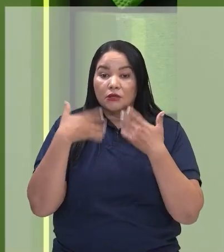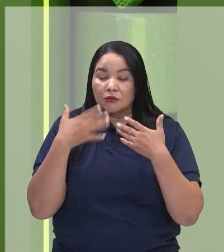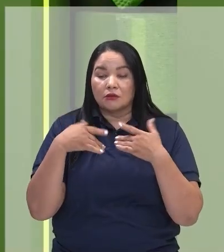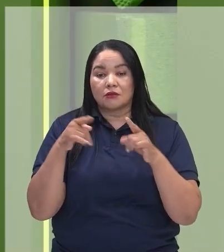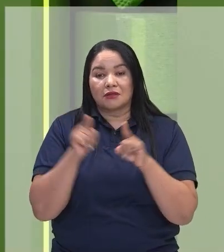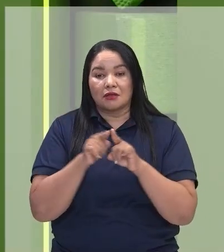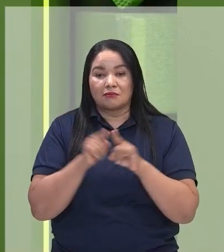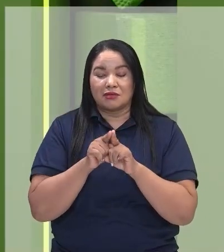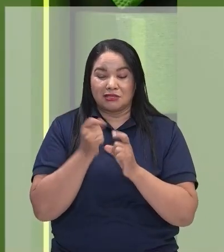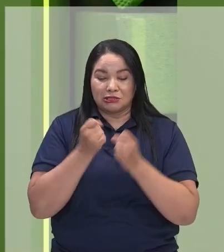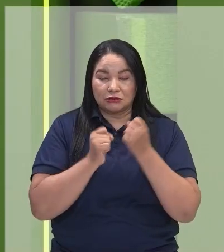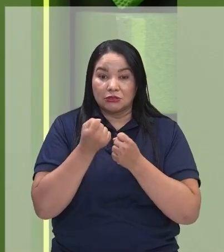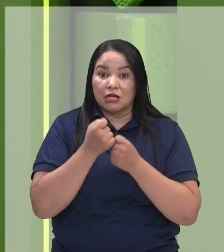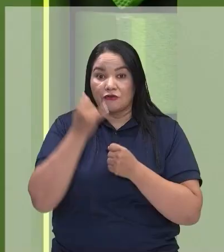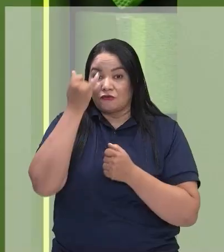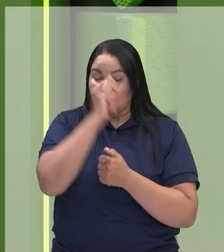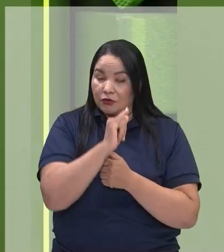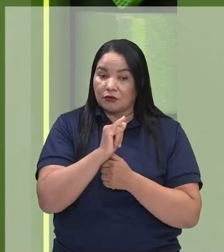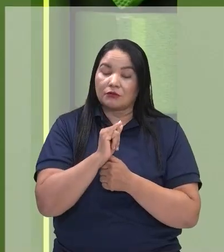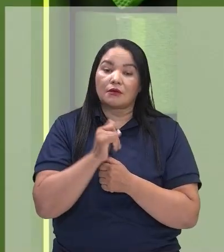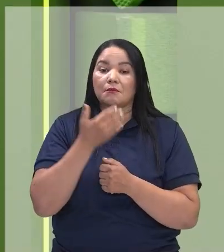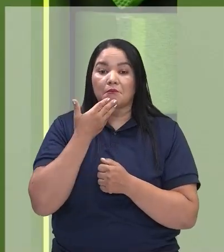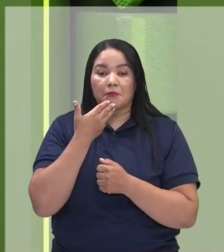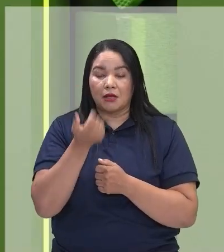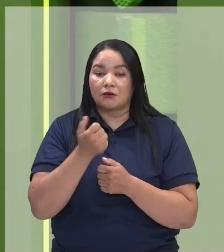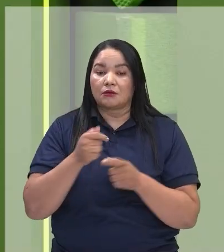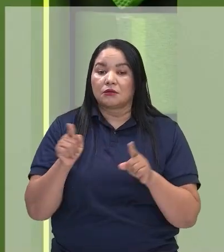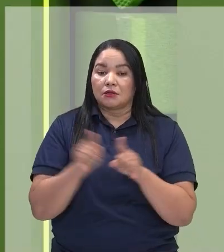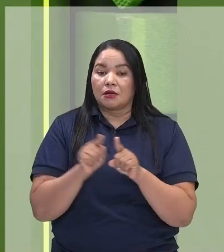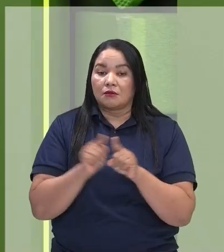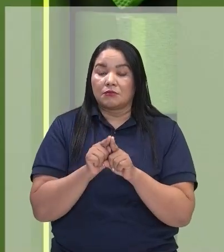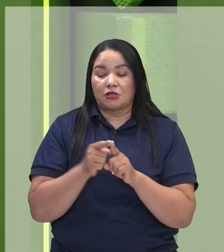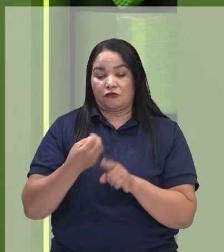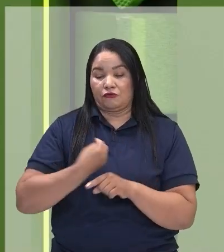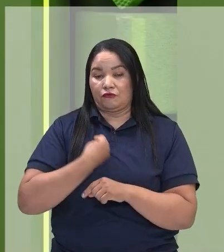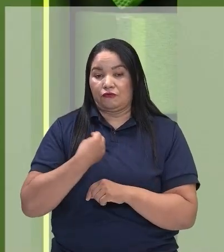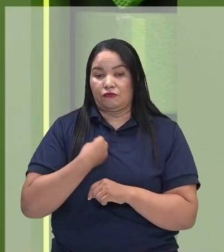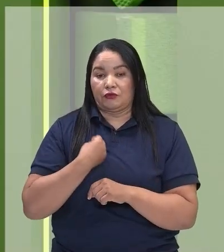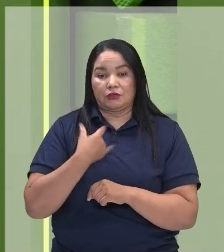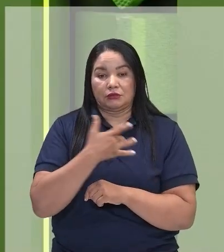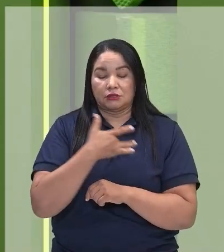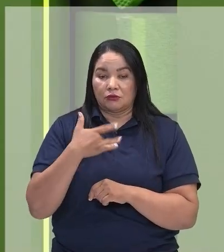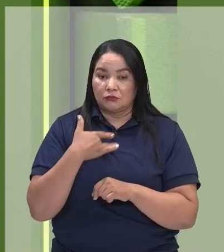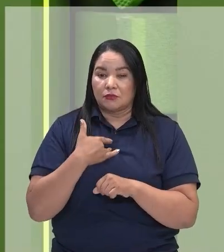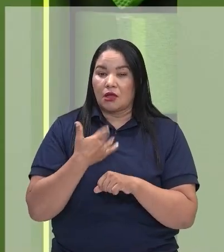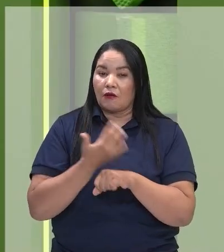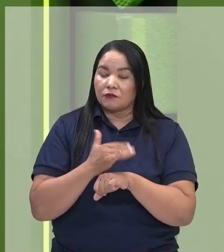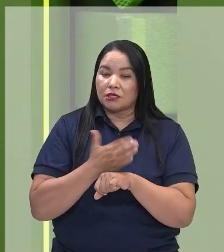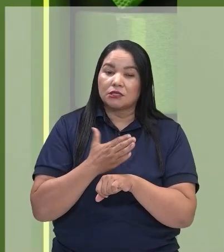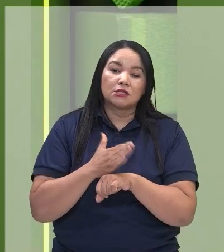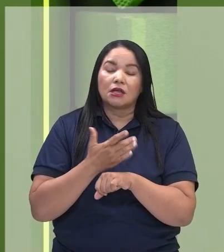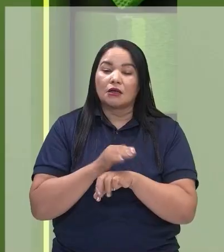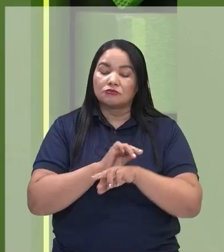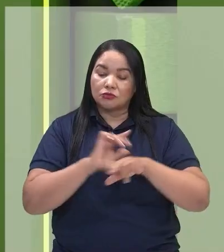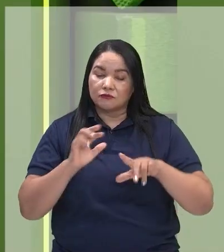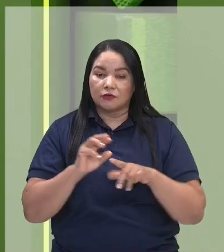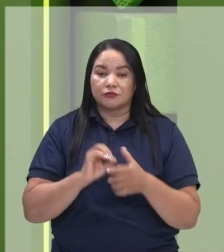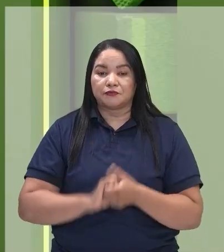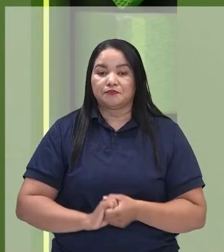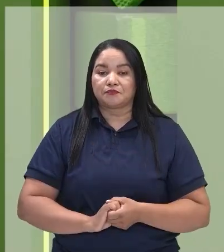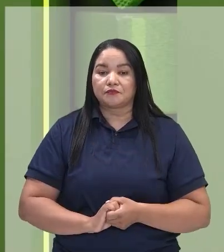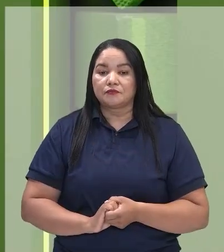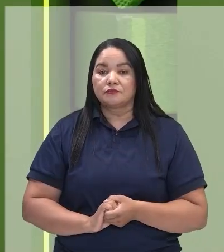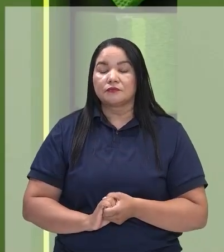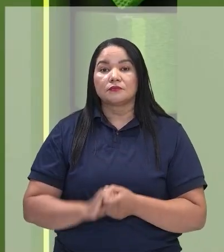dos industrializados, né, e procurar ter hábitos de vida mais saudáveis, certo? Bom, então a gente viu aí que a